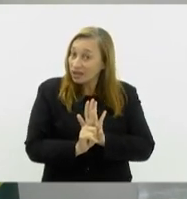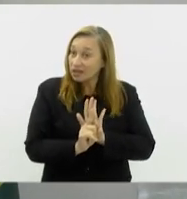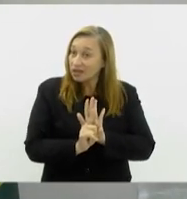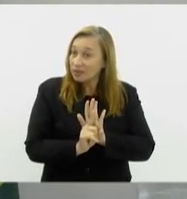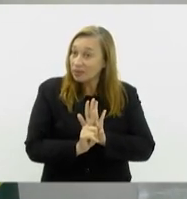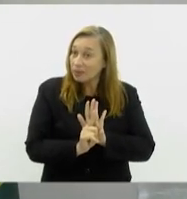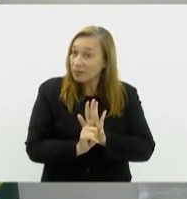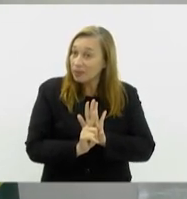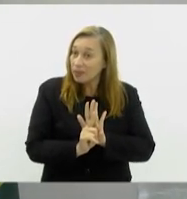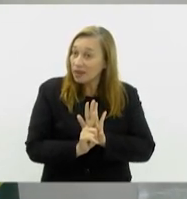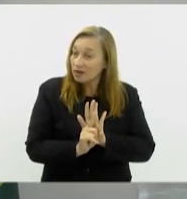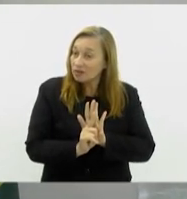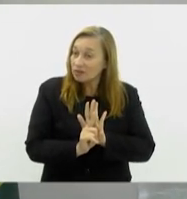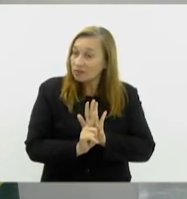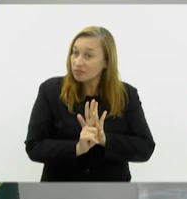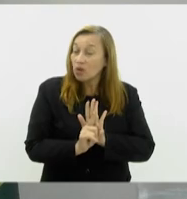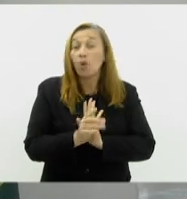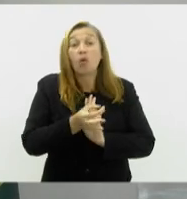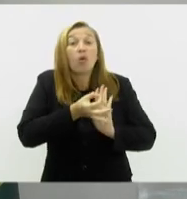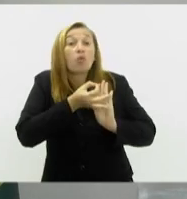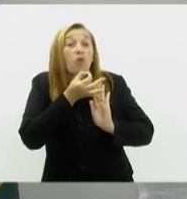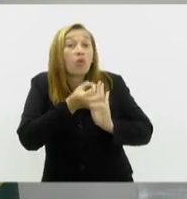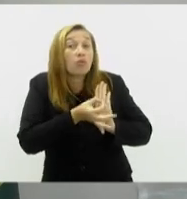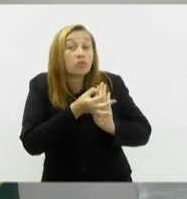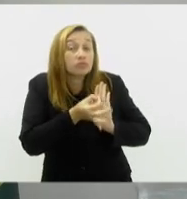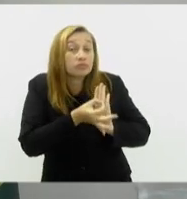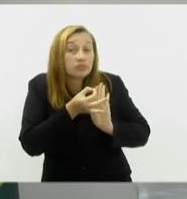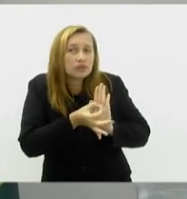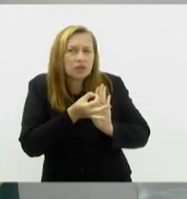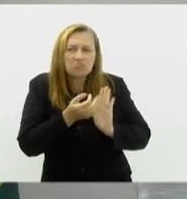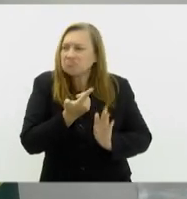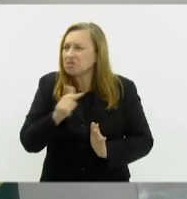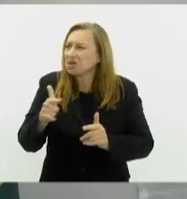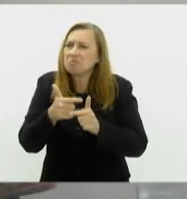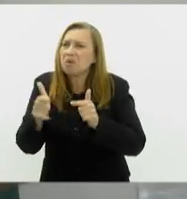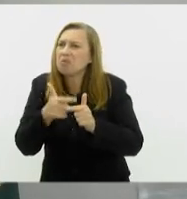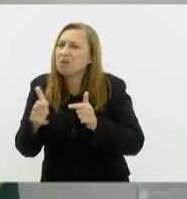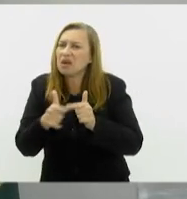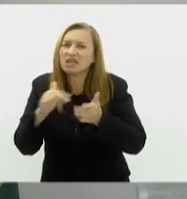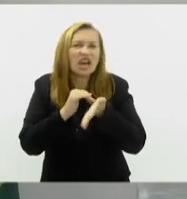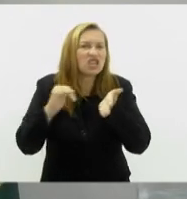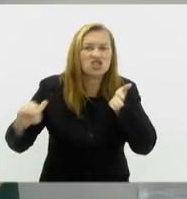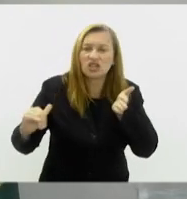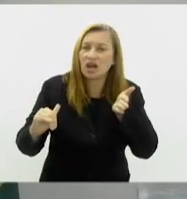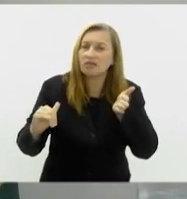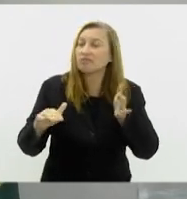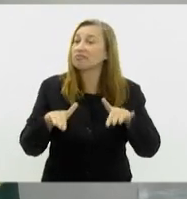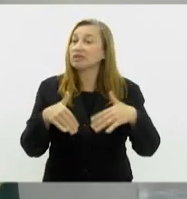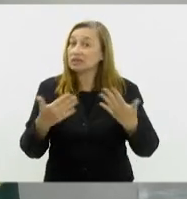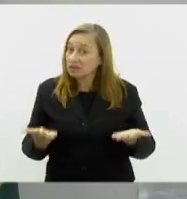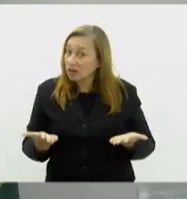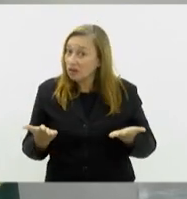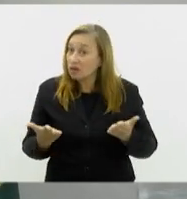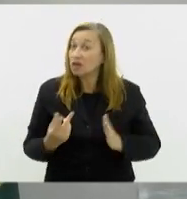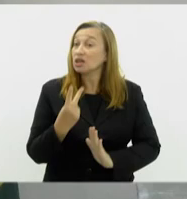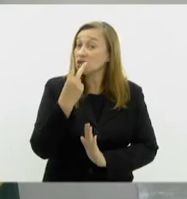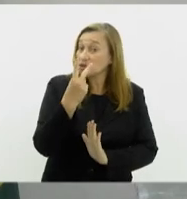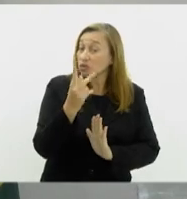de lei como sugestão tem problema nenhum está retirado então esses dois pontos